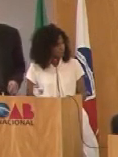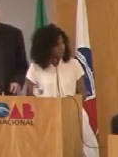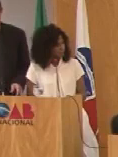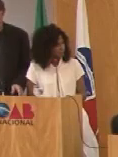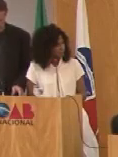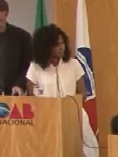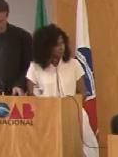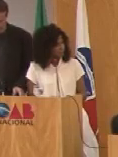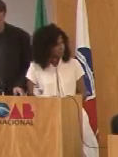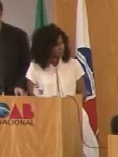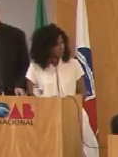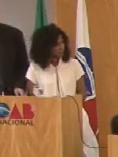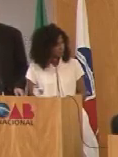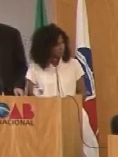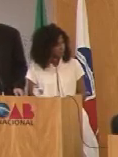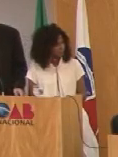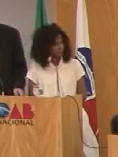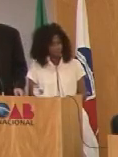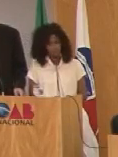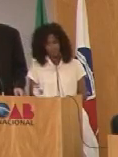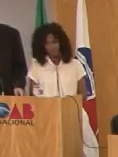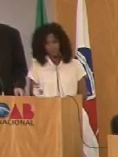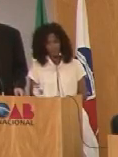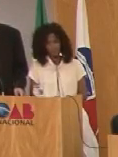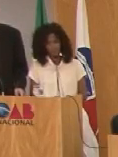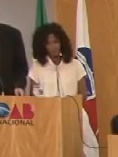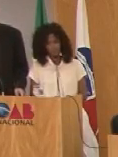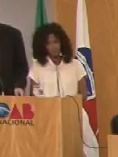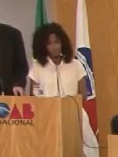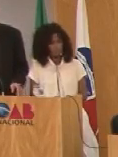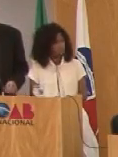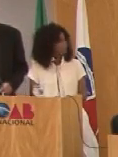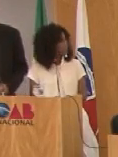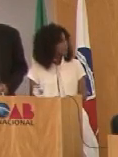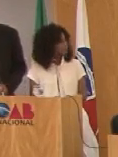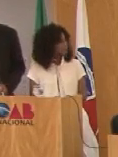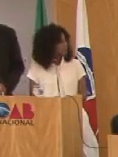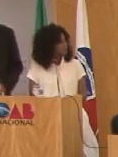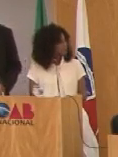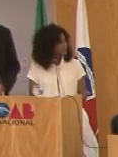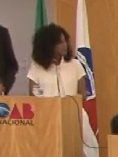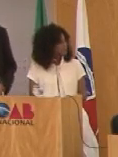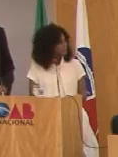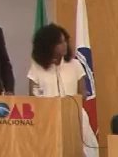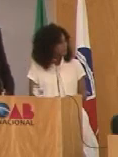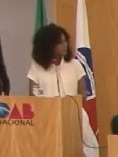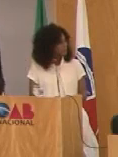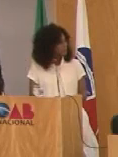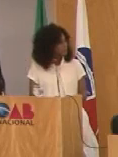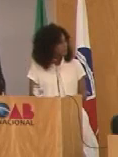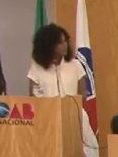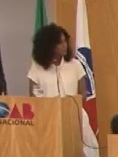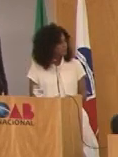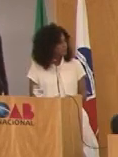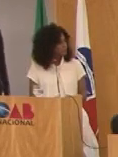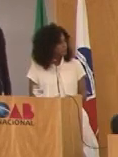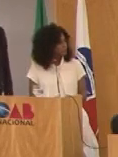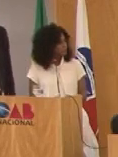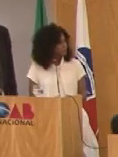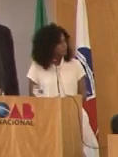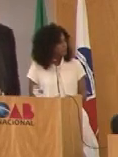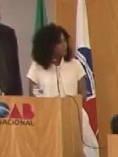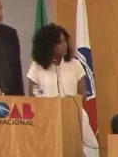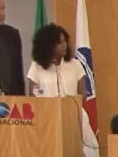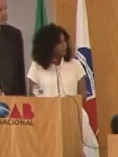Jornalistas realiza todos os anos um levantamento, um relatório contra a violência, da violência contra os